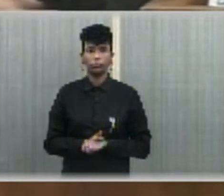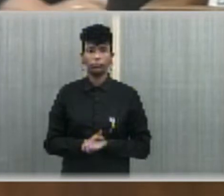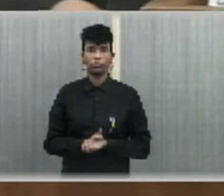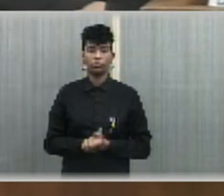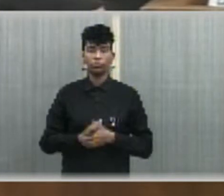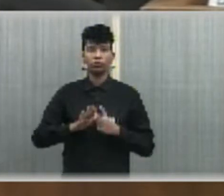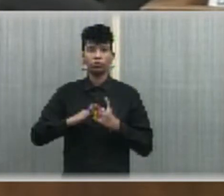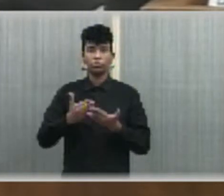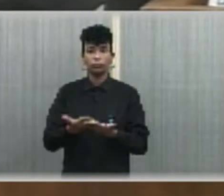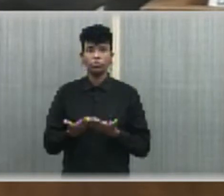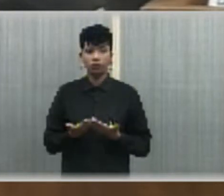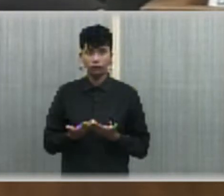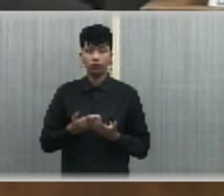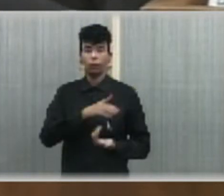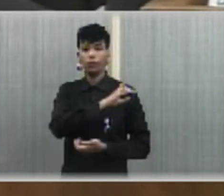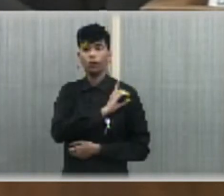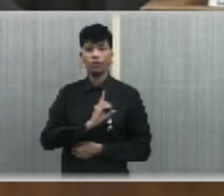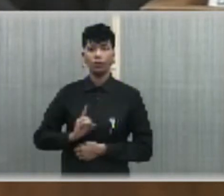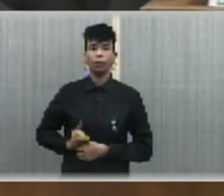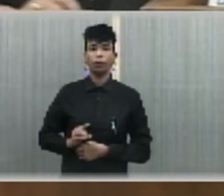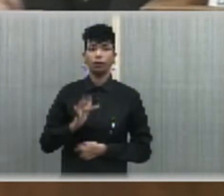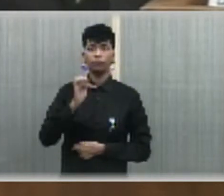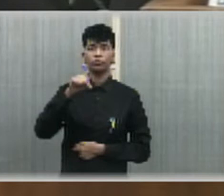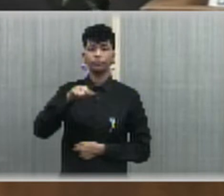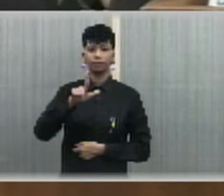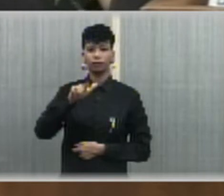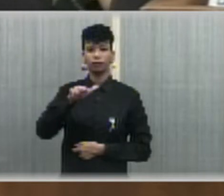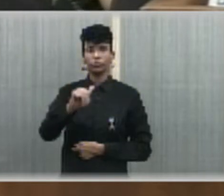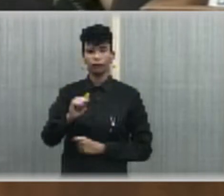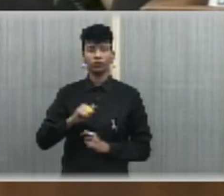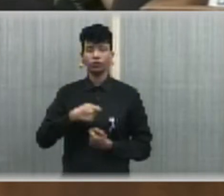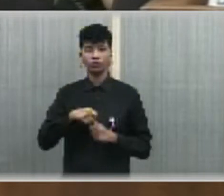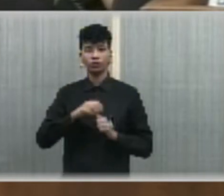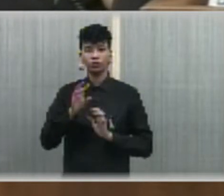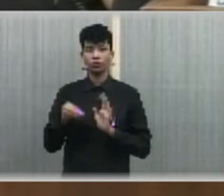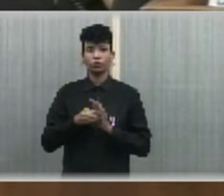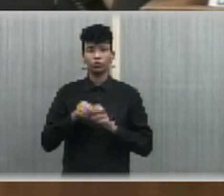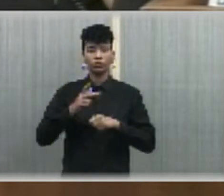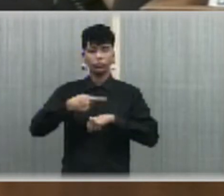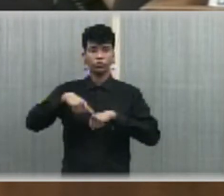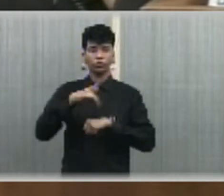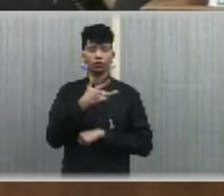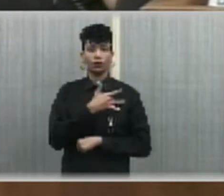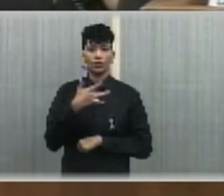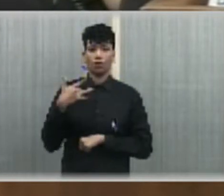Requerimento do deputado Francisco Lima, solicitando que seja implementada uma academia de saúde